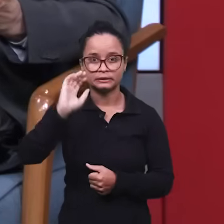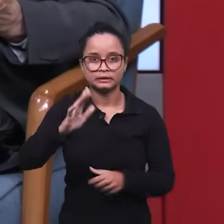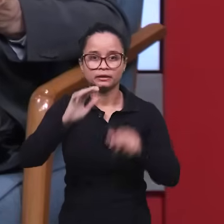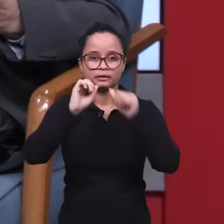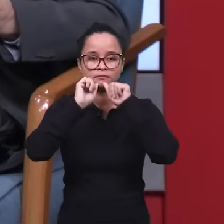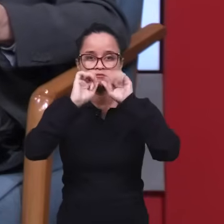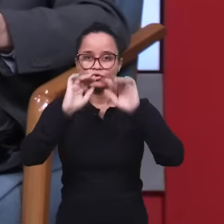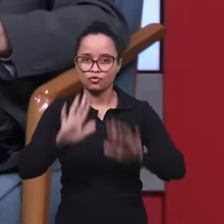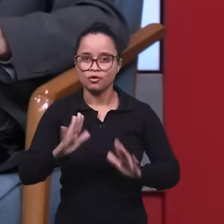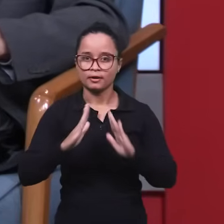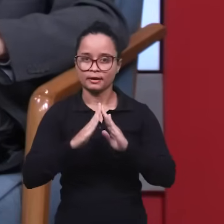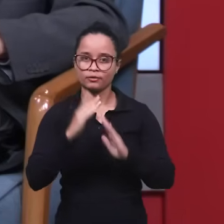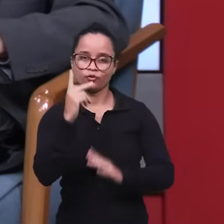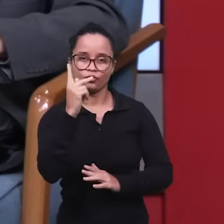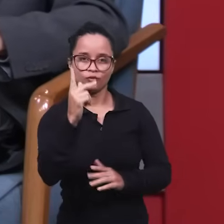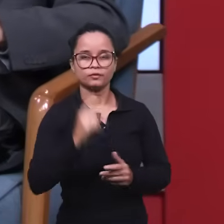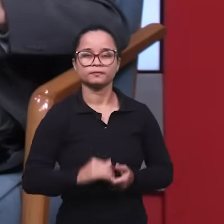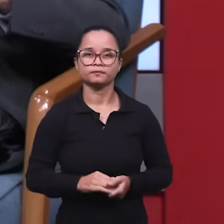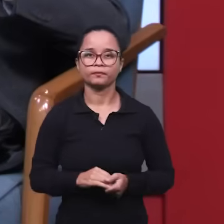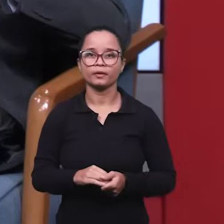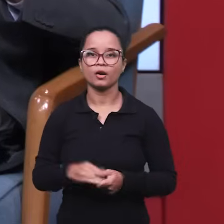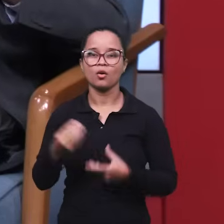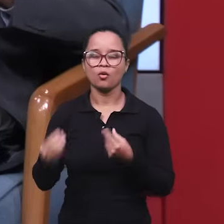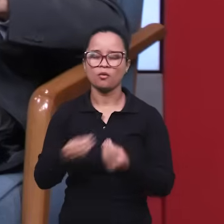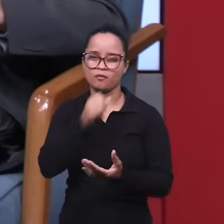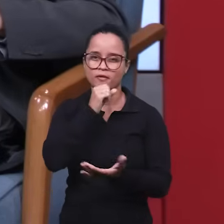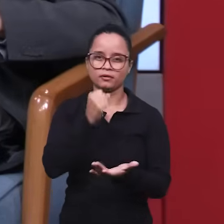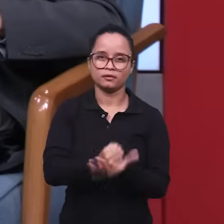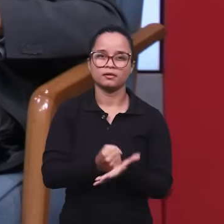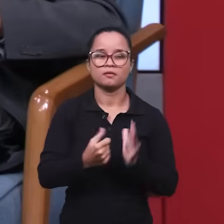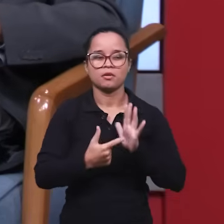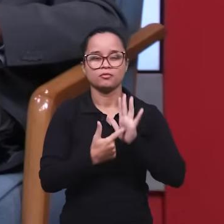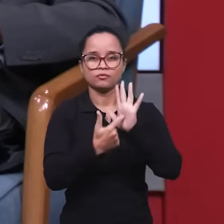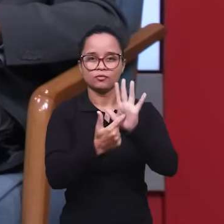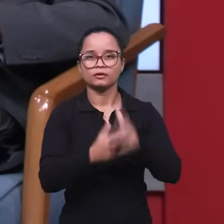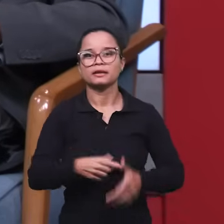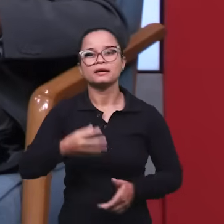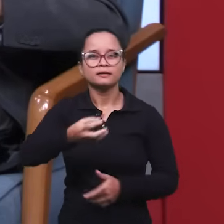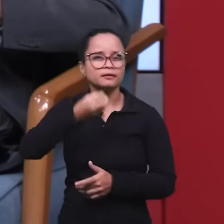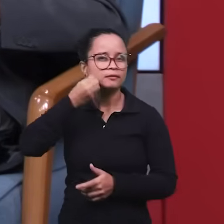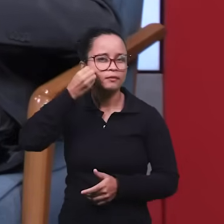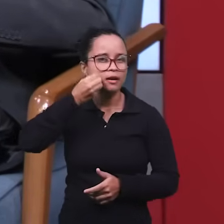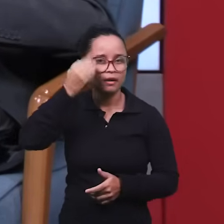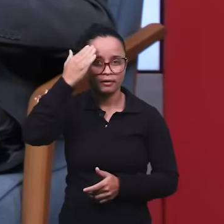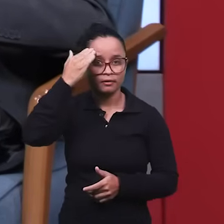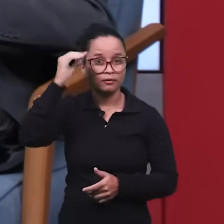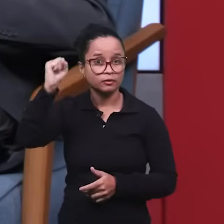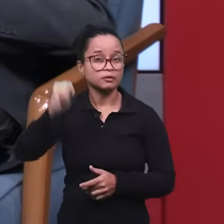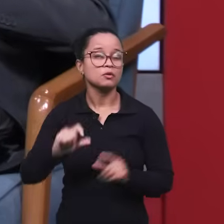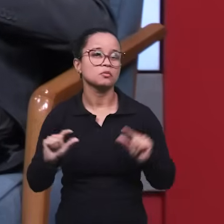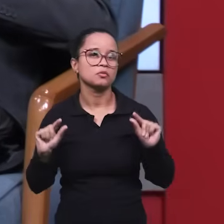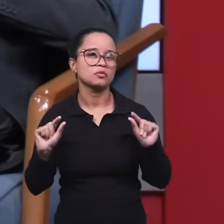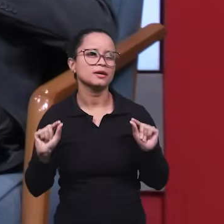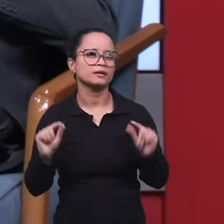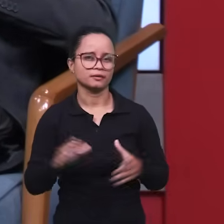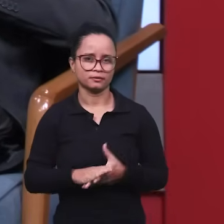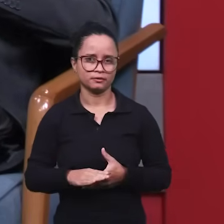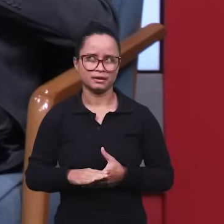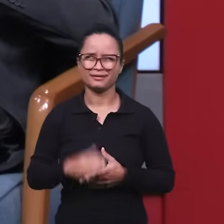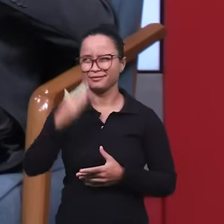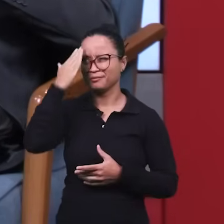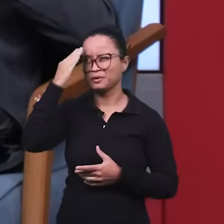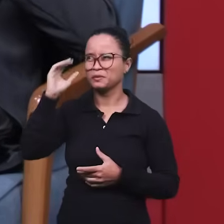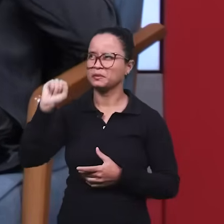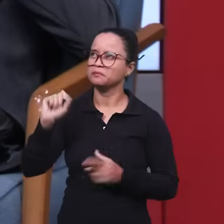já edificou a sua casa, como diz lá no Velho Testamento, as experiências da sabedoria. O que